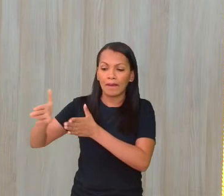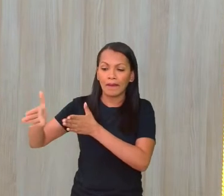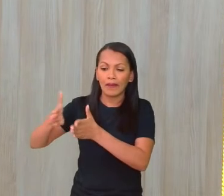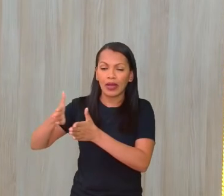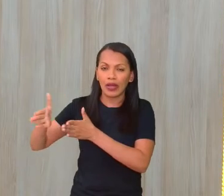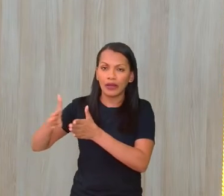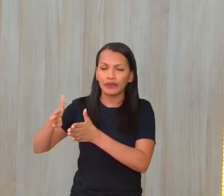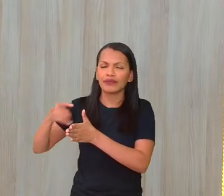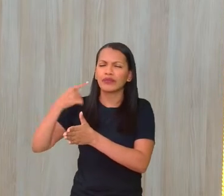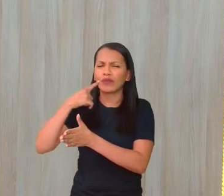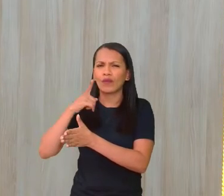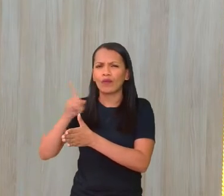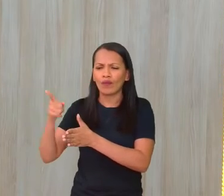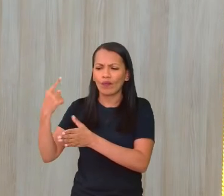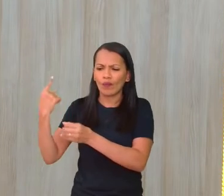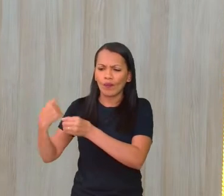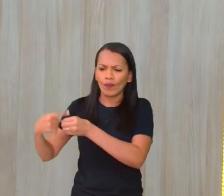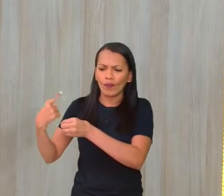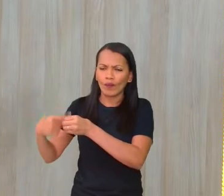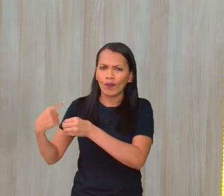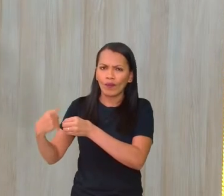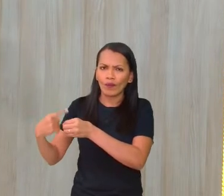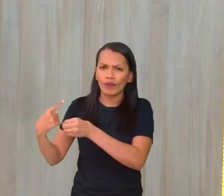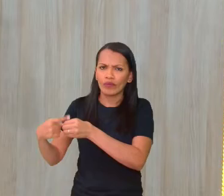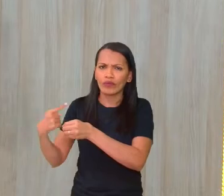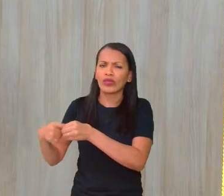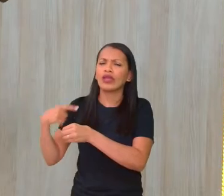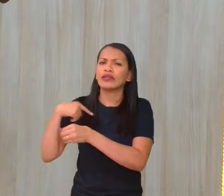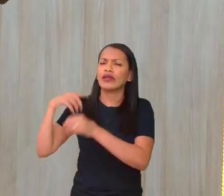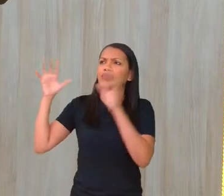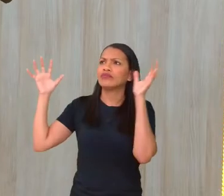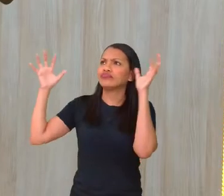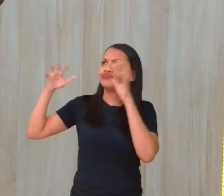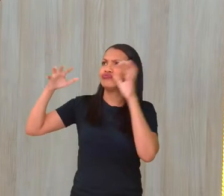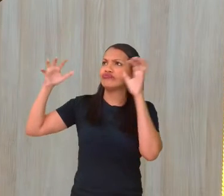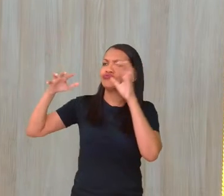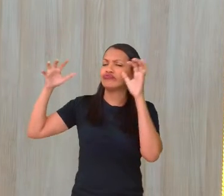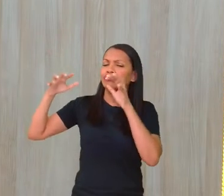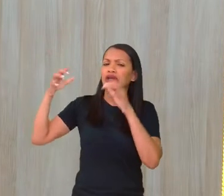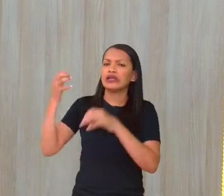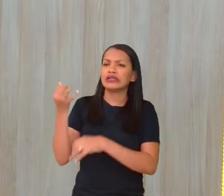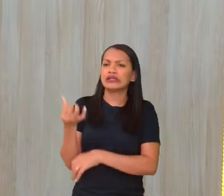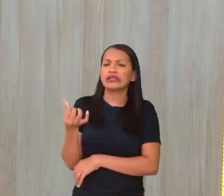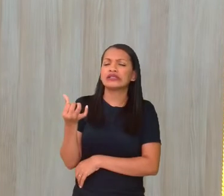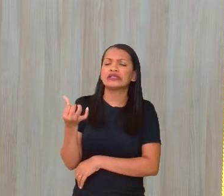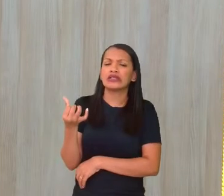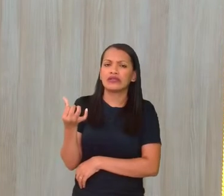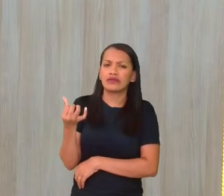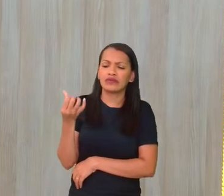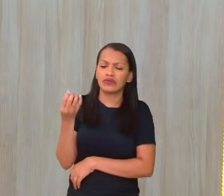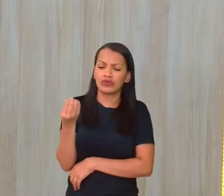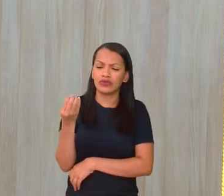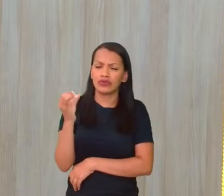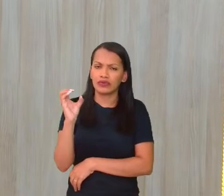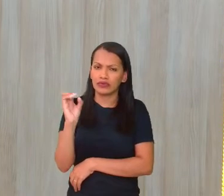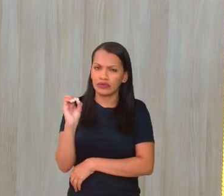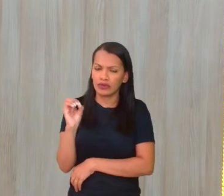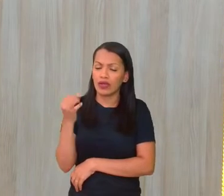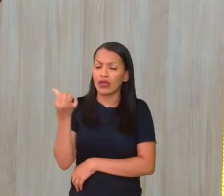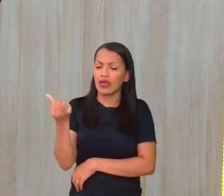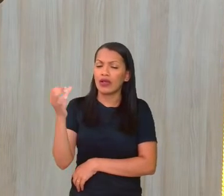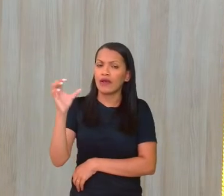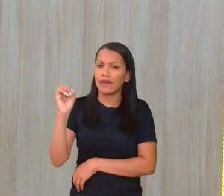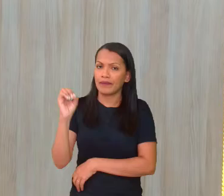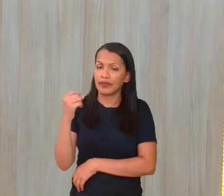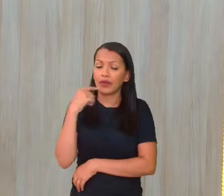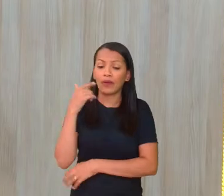sertão, né, que tem cerca de 600 milímetros de chuva por ano, tá? Vai passar ali 30 dias com a